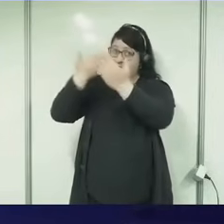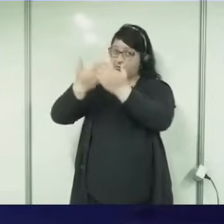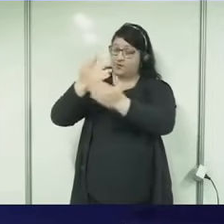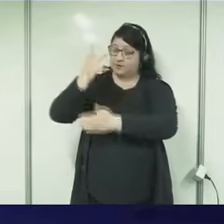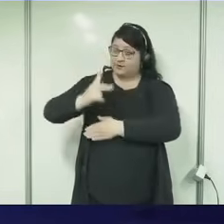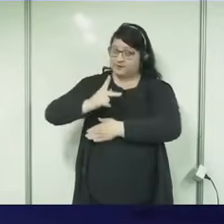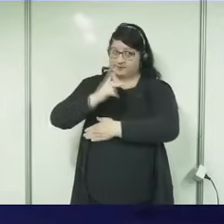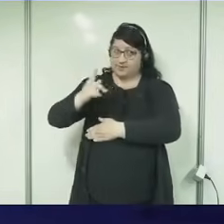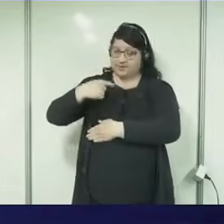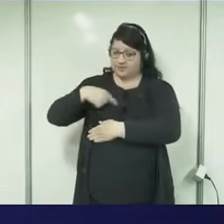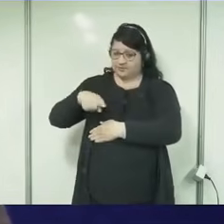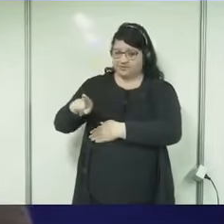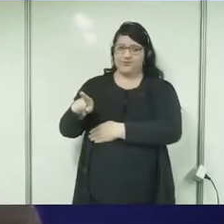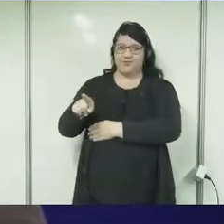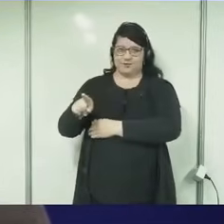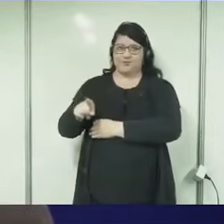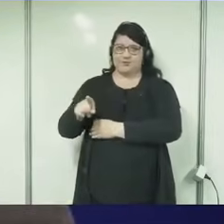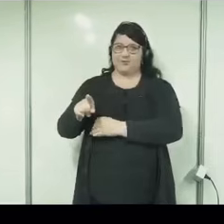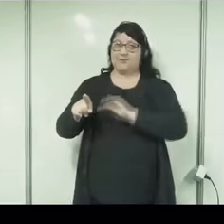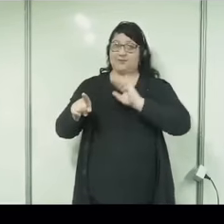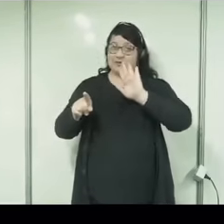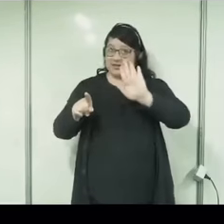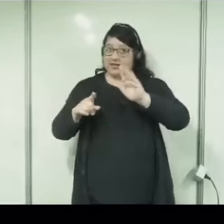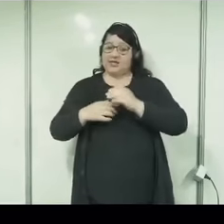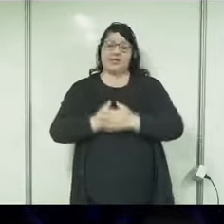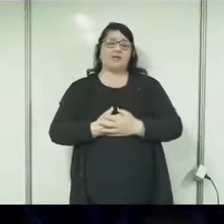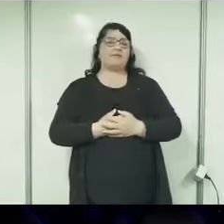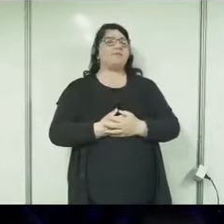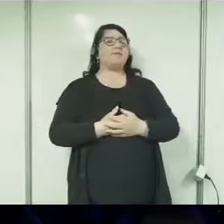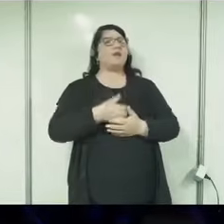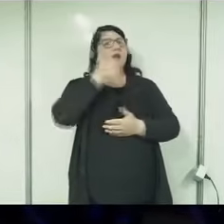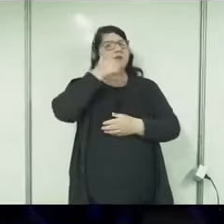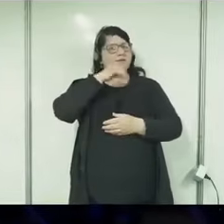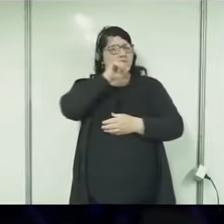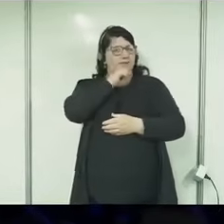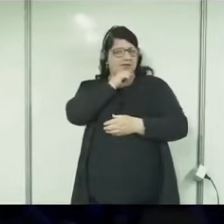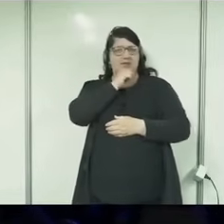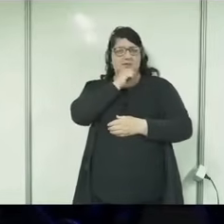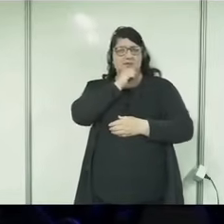disse, no dia que você foi para o seminário, eu chorei toda a tarde.